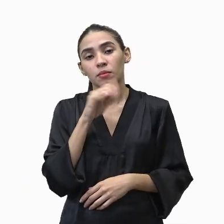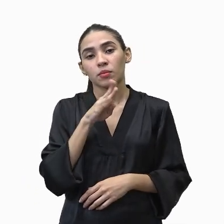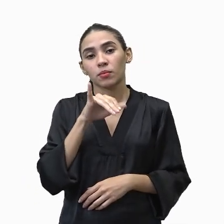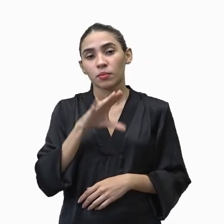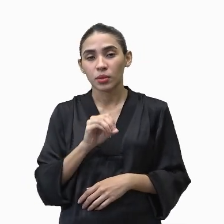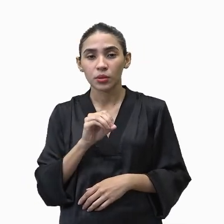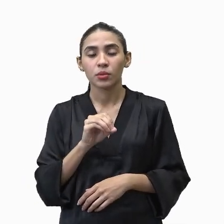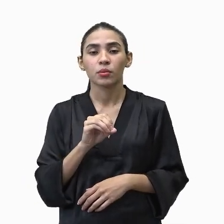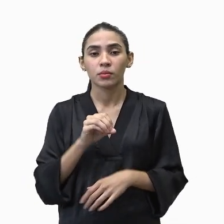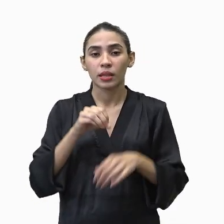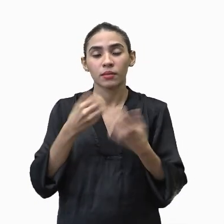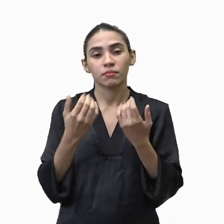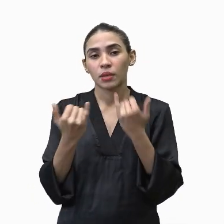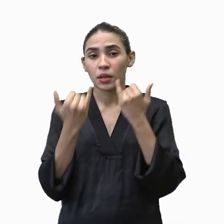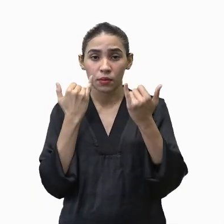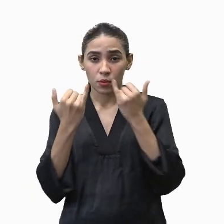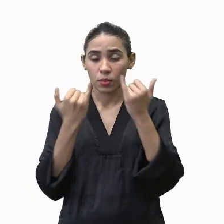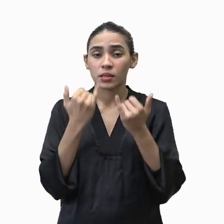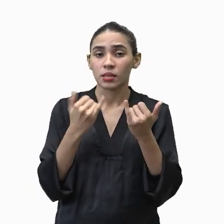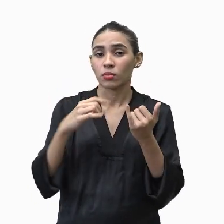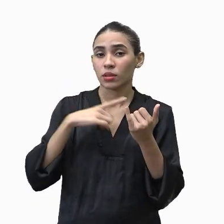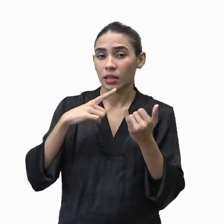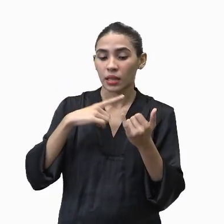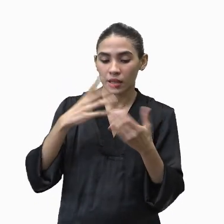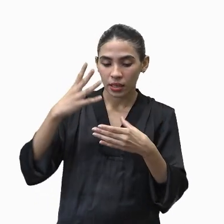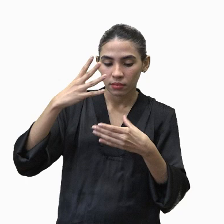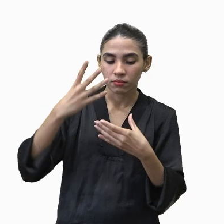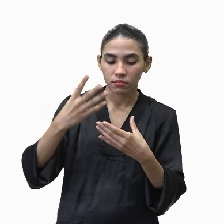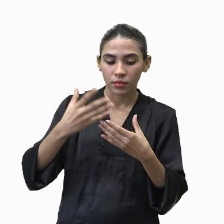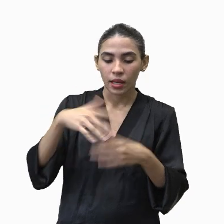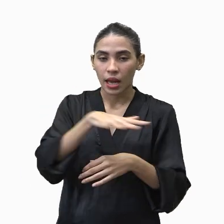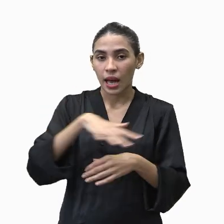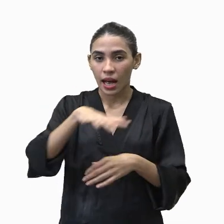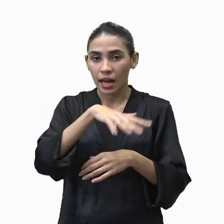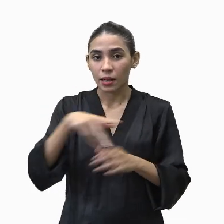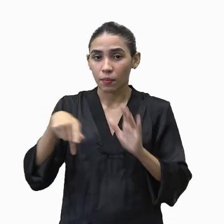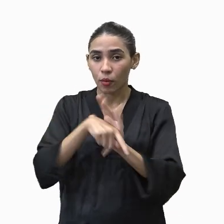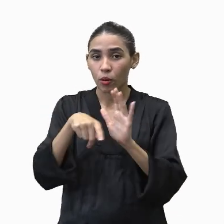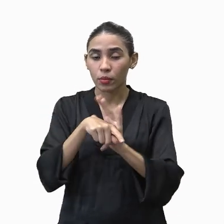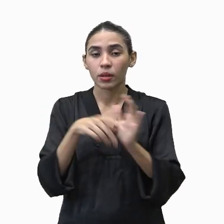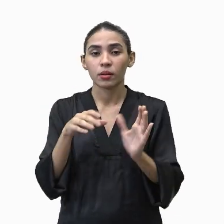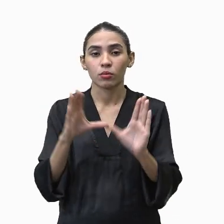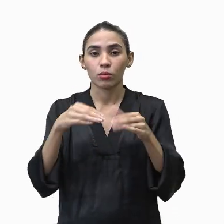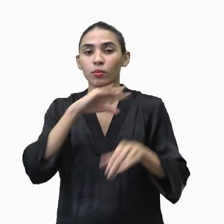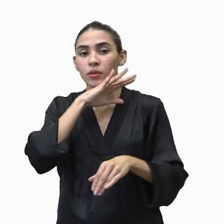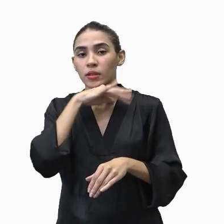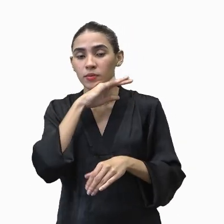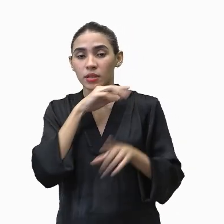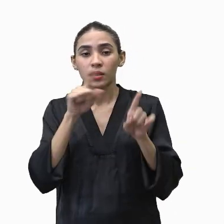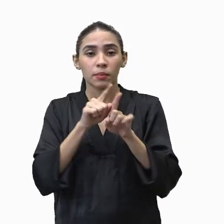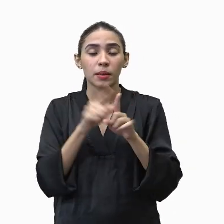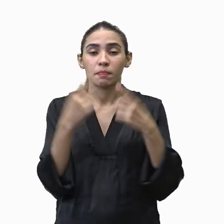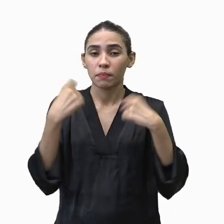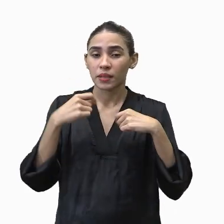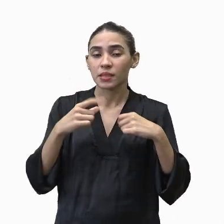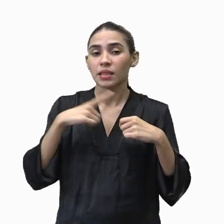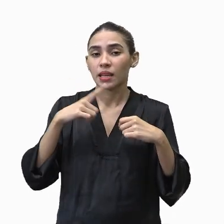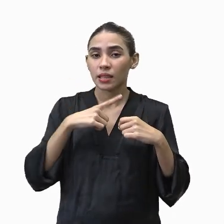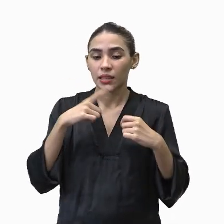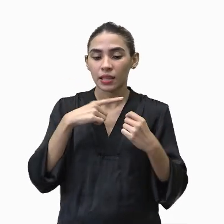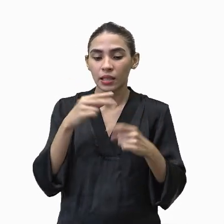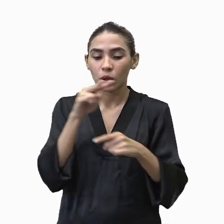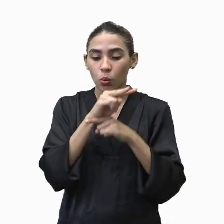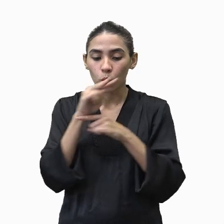esses indivíduos e saber que tem que ter uma espécie de retratamento naquele local,